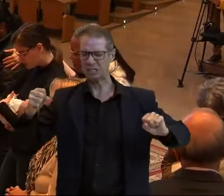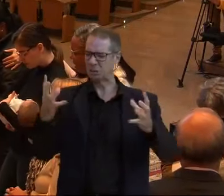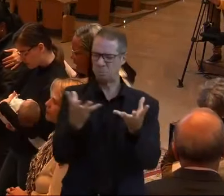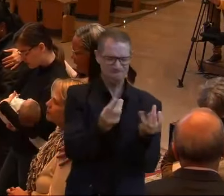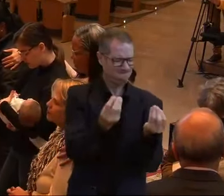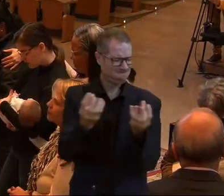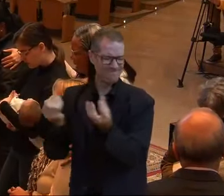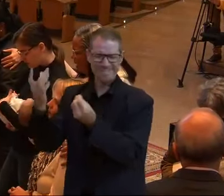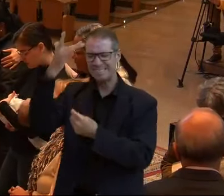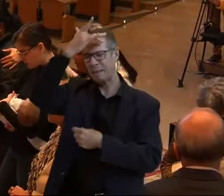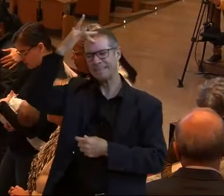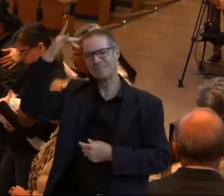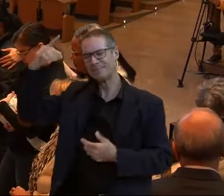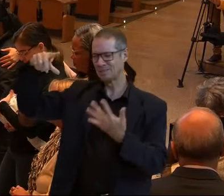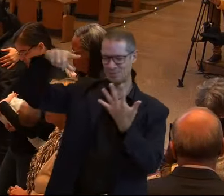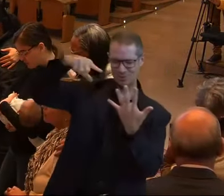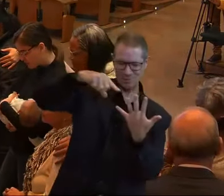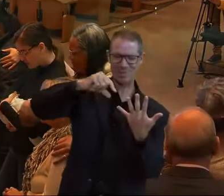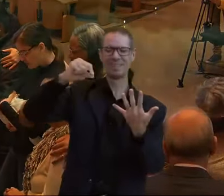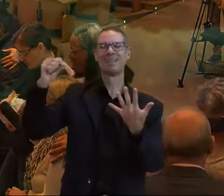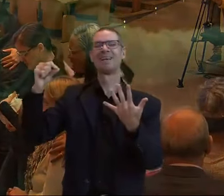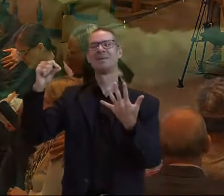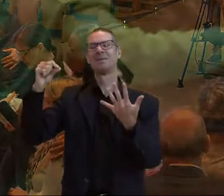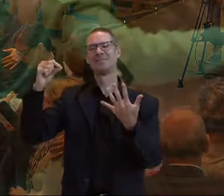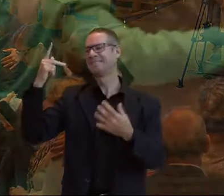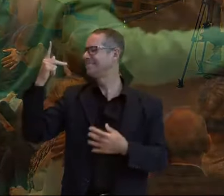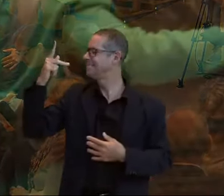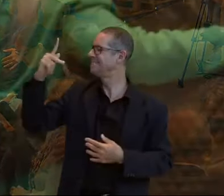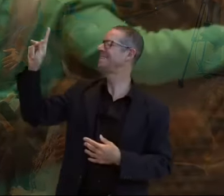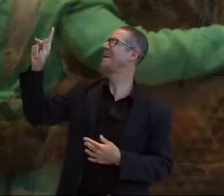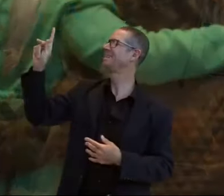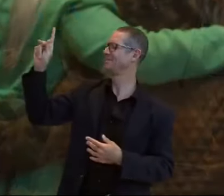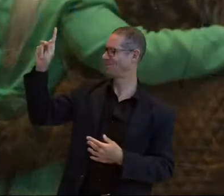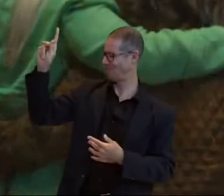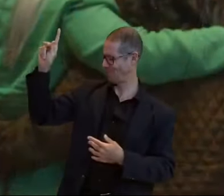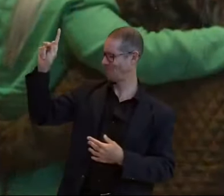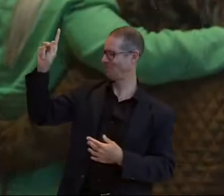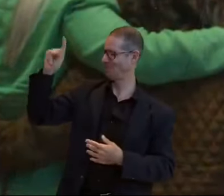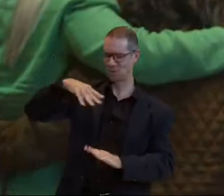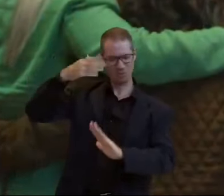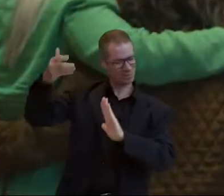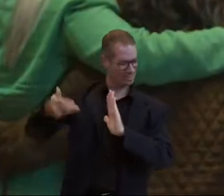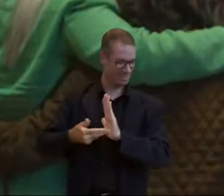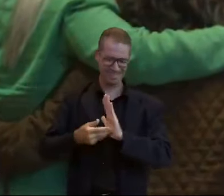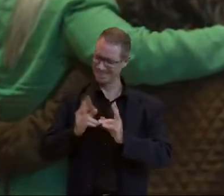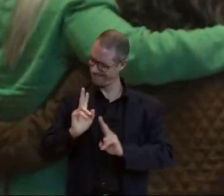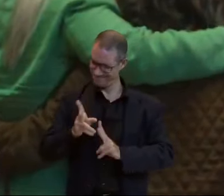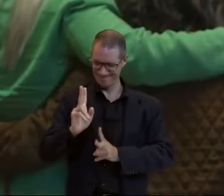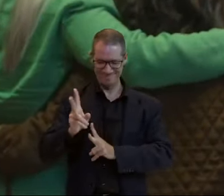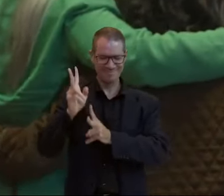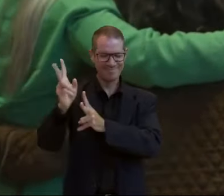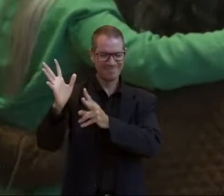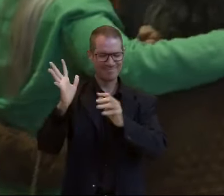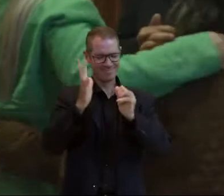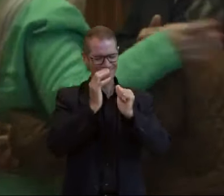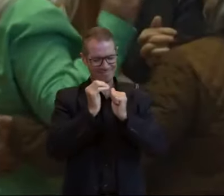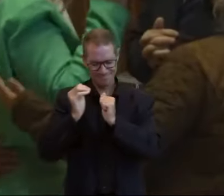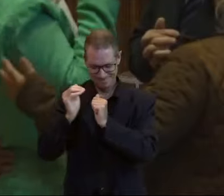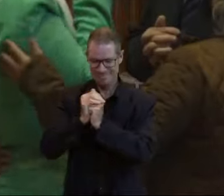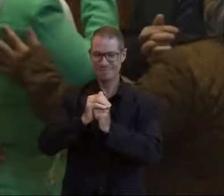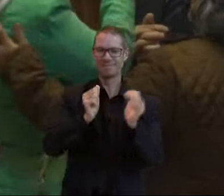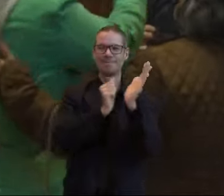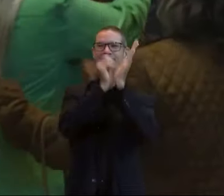testemunhas que o Senhor escolheu para serem seus para todo sempre. Amém e